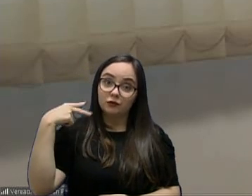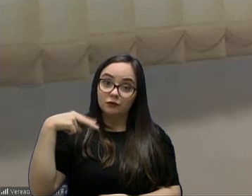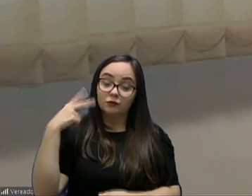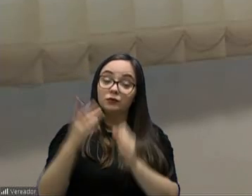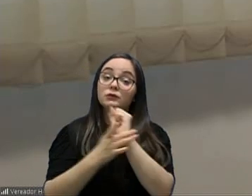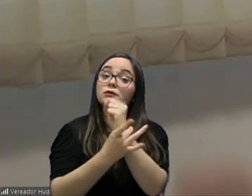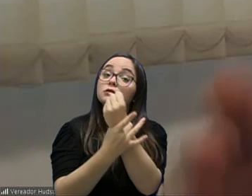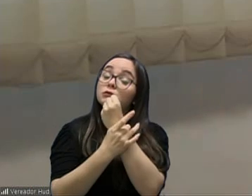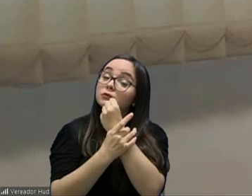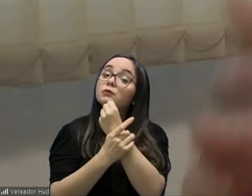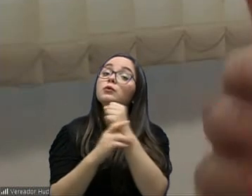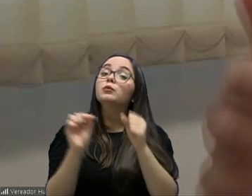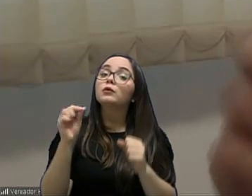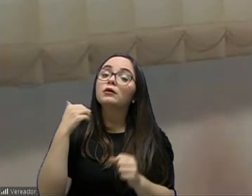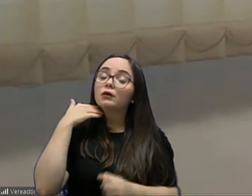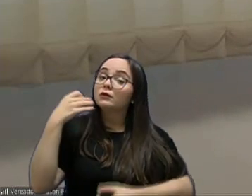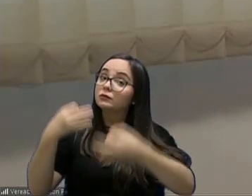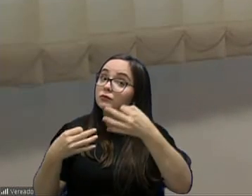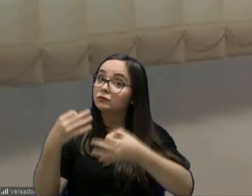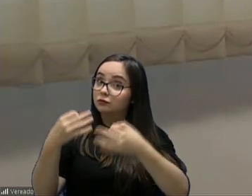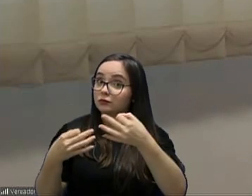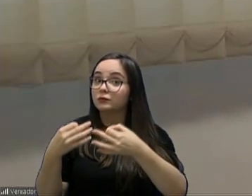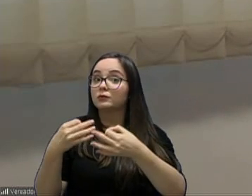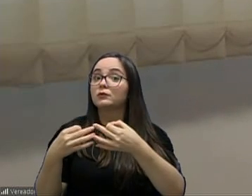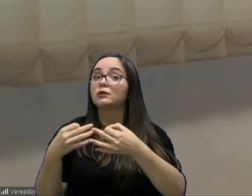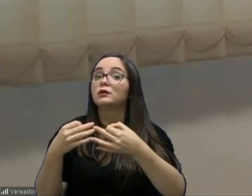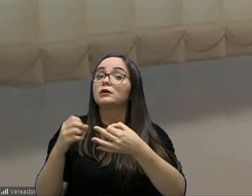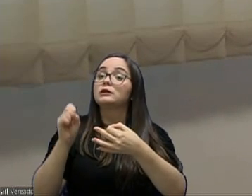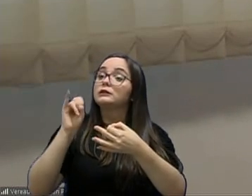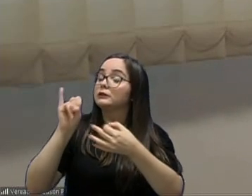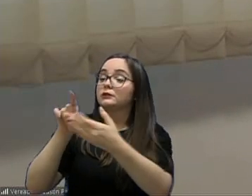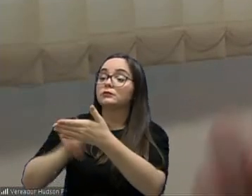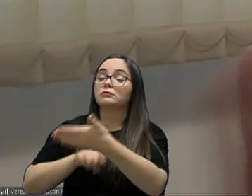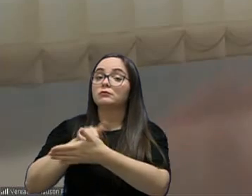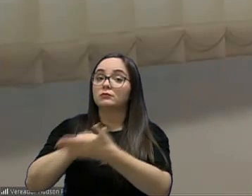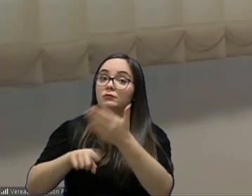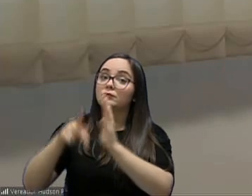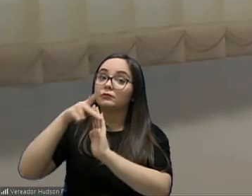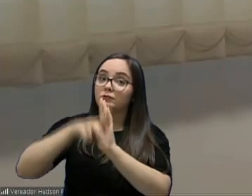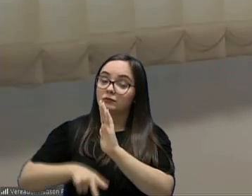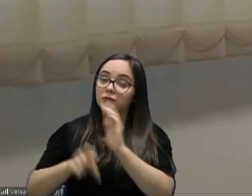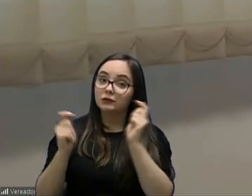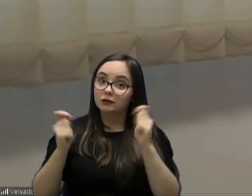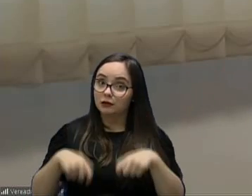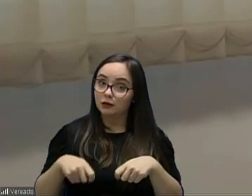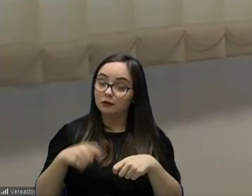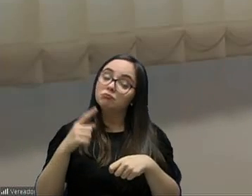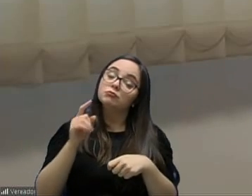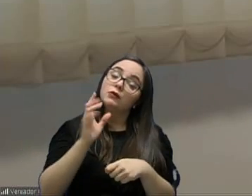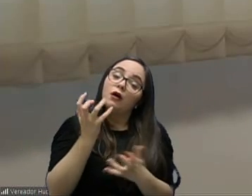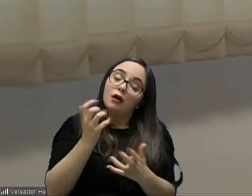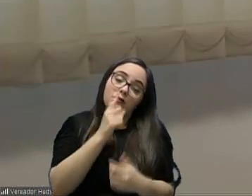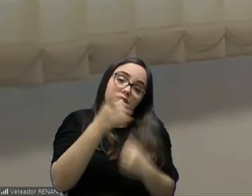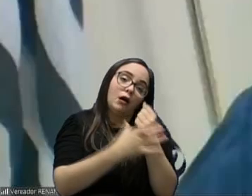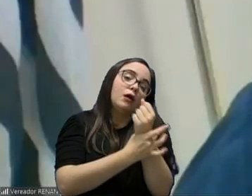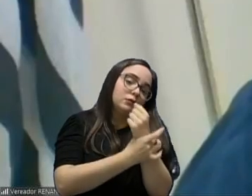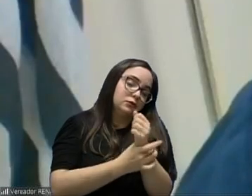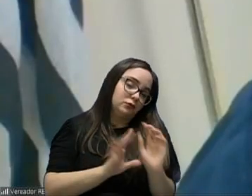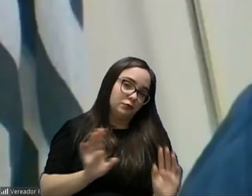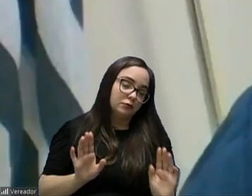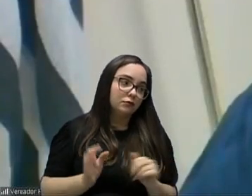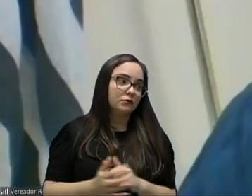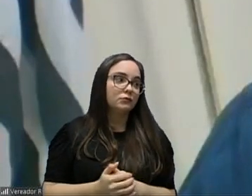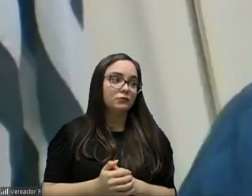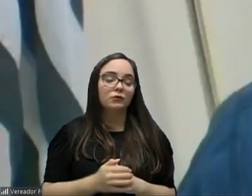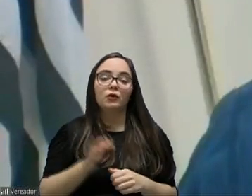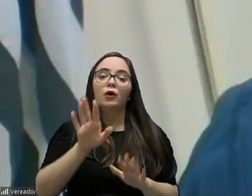da possibilidade da votação, da rejeição desse projeto sem implicação nenhuma para o legislativo. Só para garantir isso... O problema não é